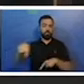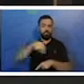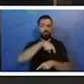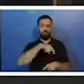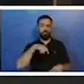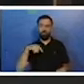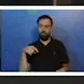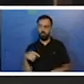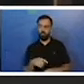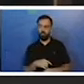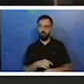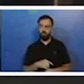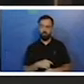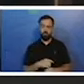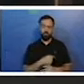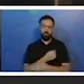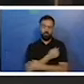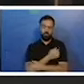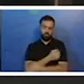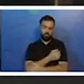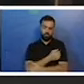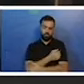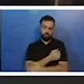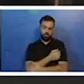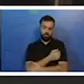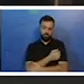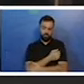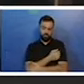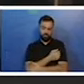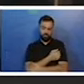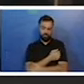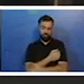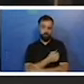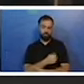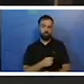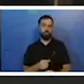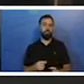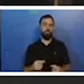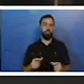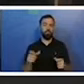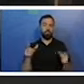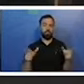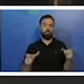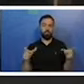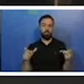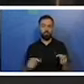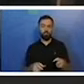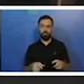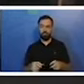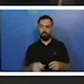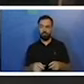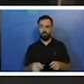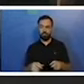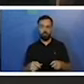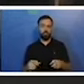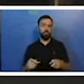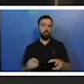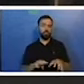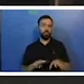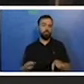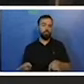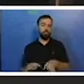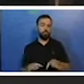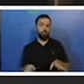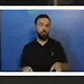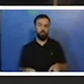que tá lá o papai a mamãe Que tal o pessoal que mora junto com vocês dentro de casa fazer esse movimento